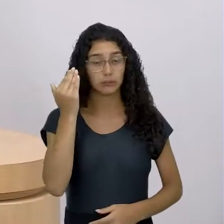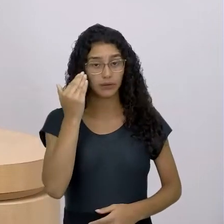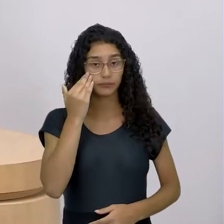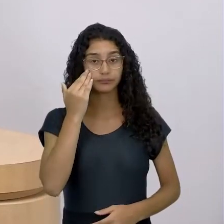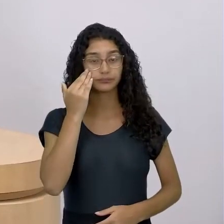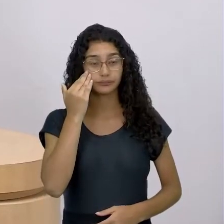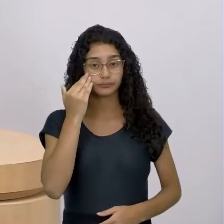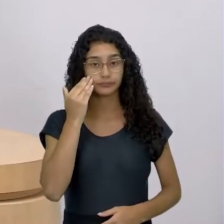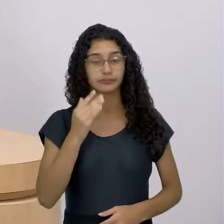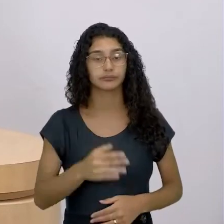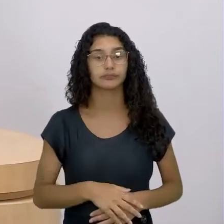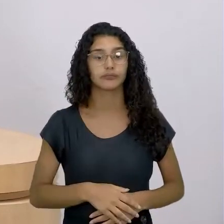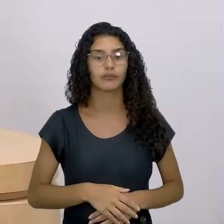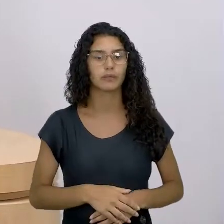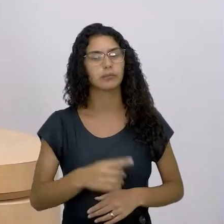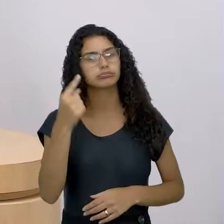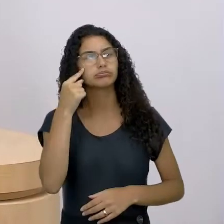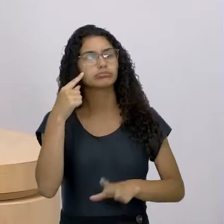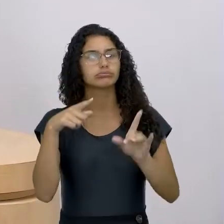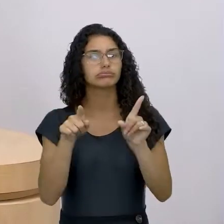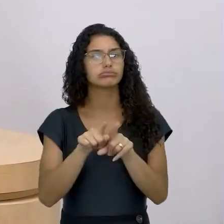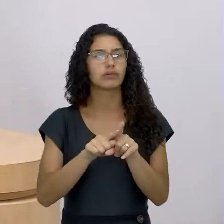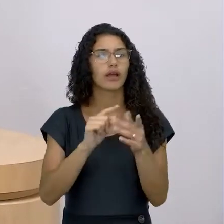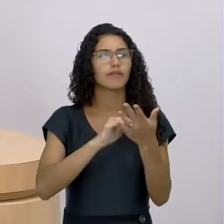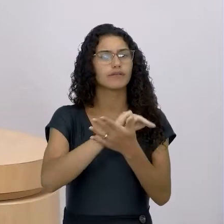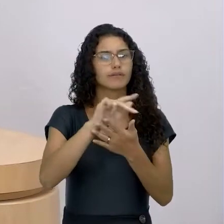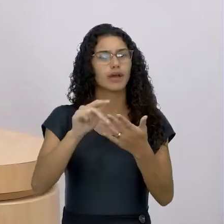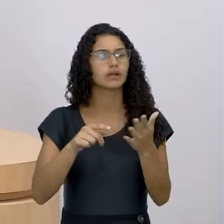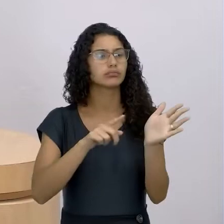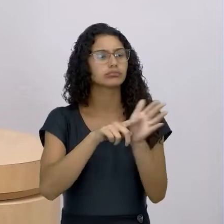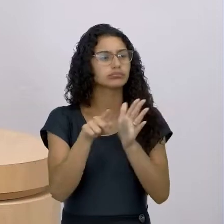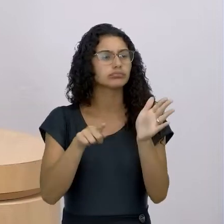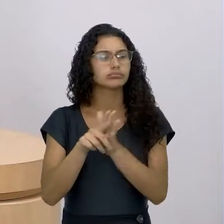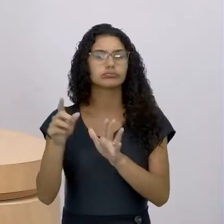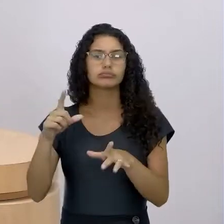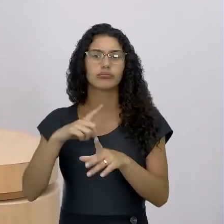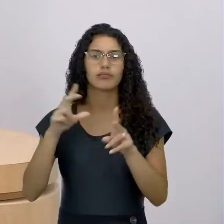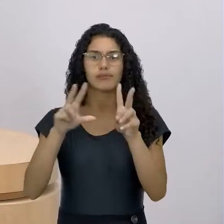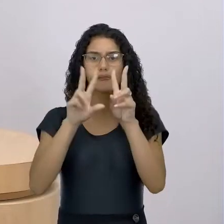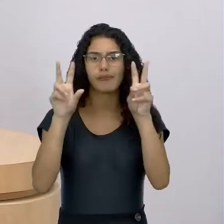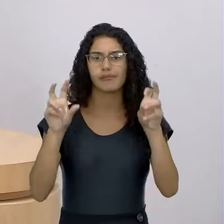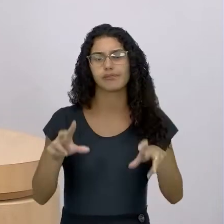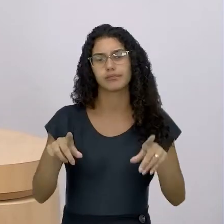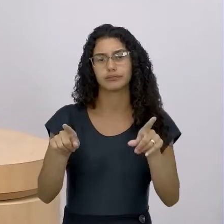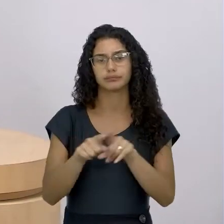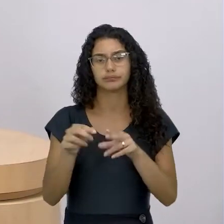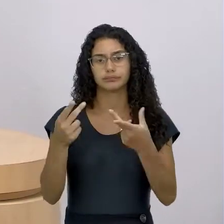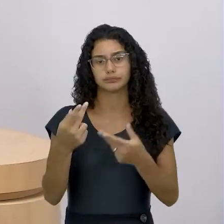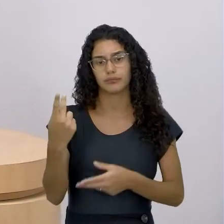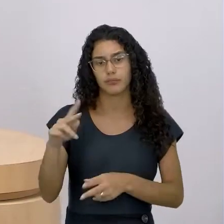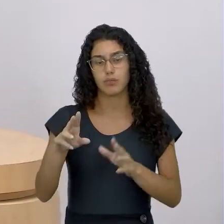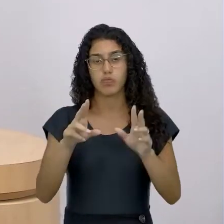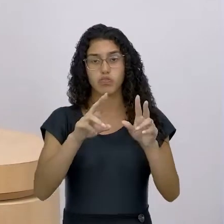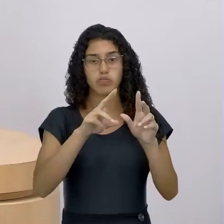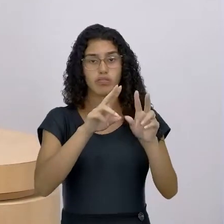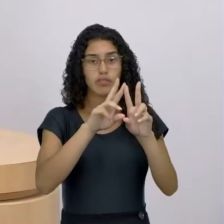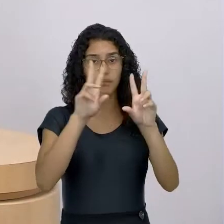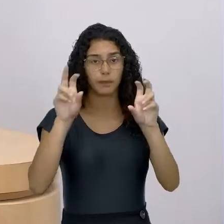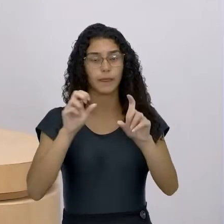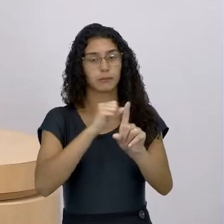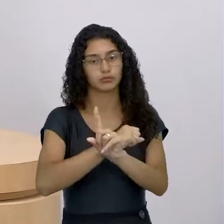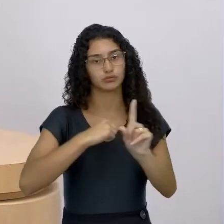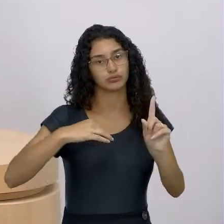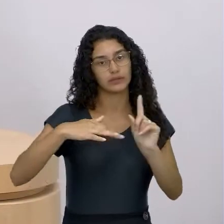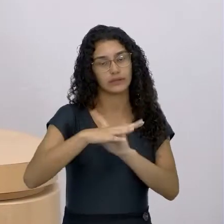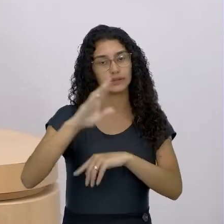importância para pensar outras questões, outros temas, como esse conteúdo mesmo de